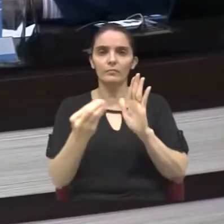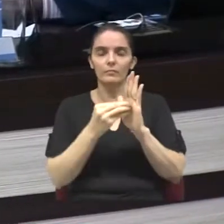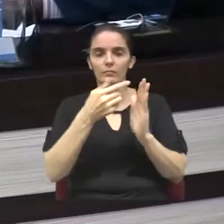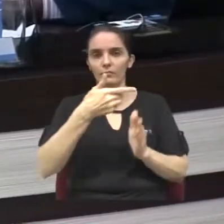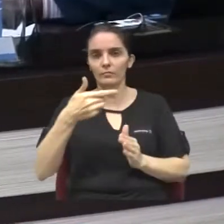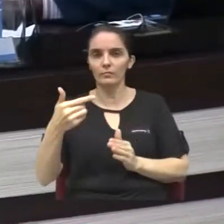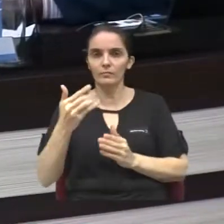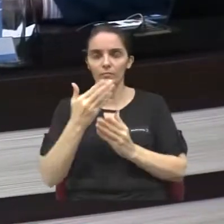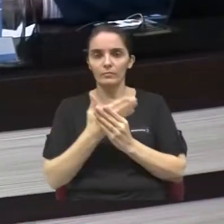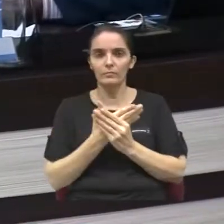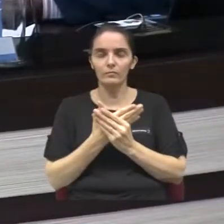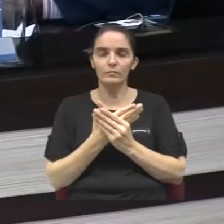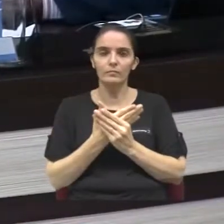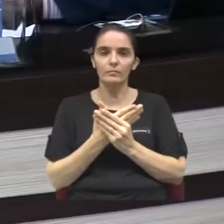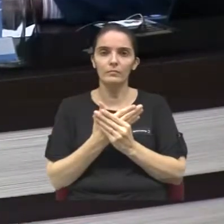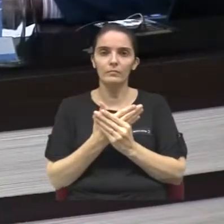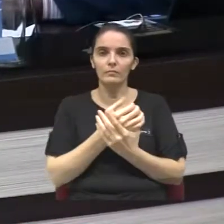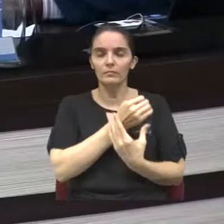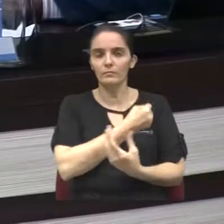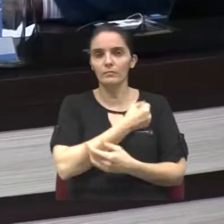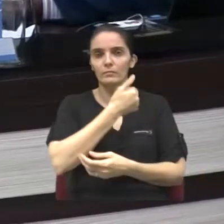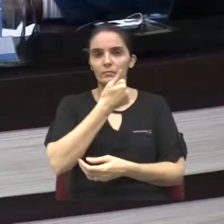22, protocolada sobre o número